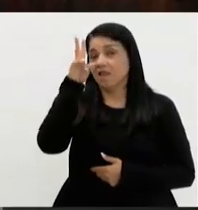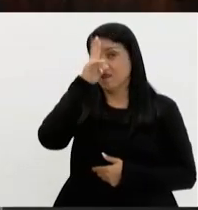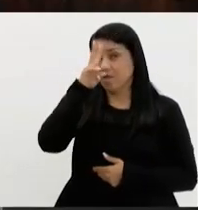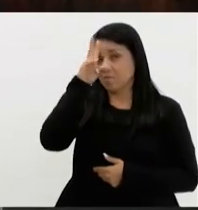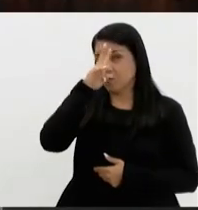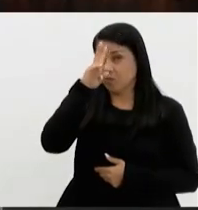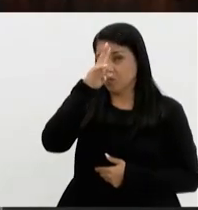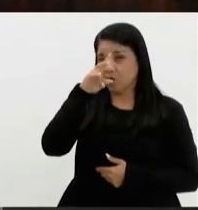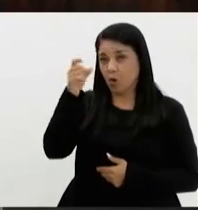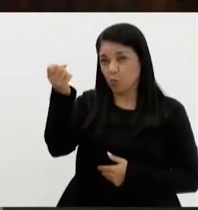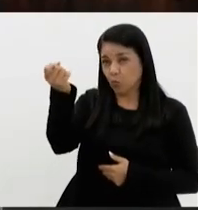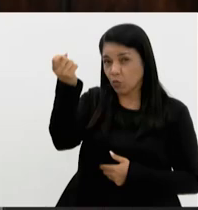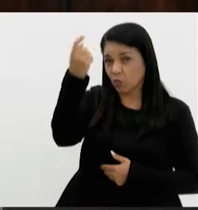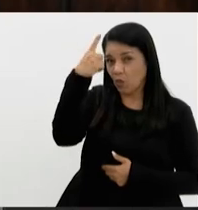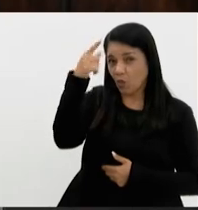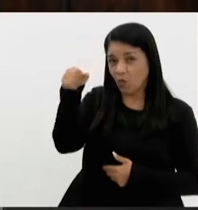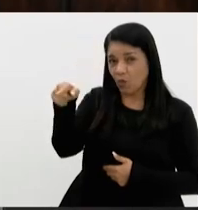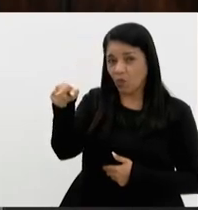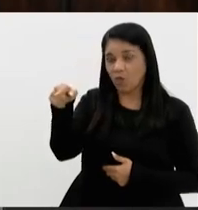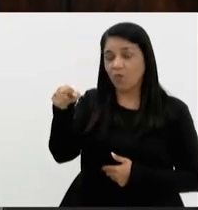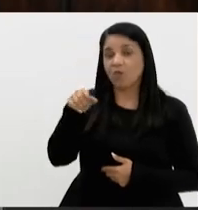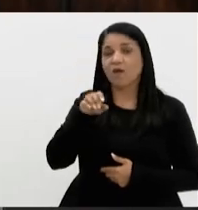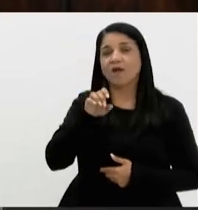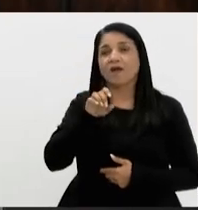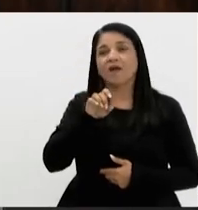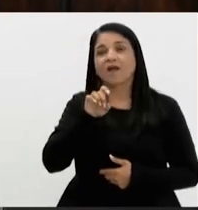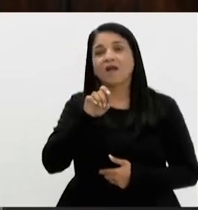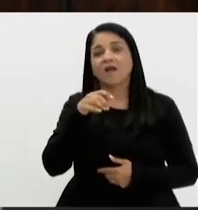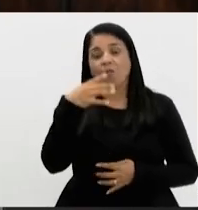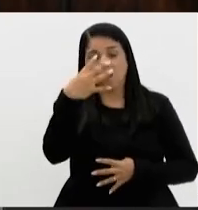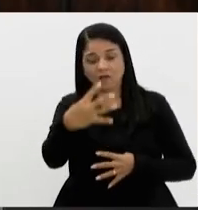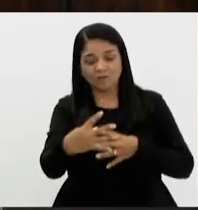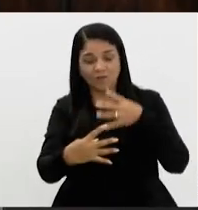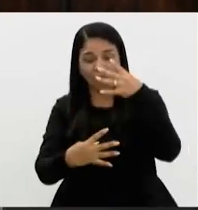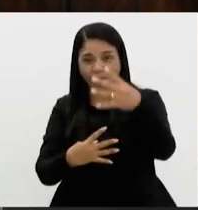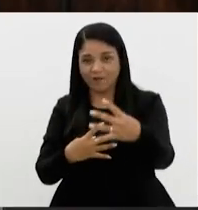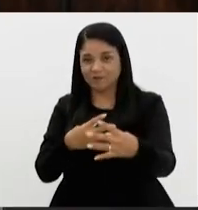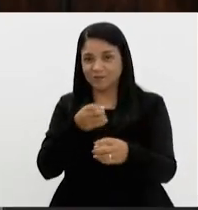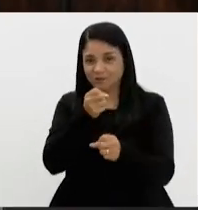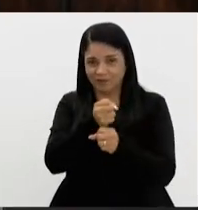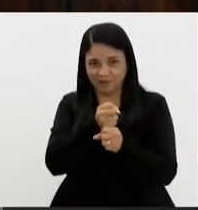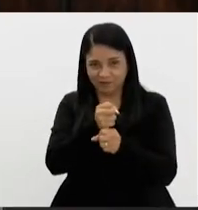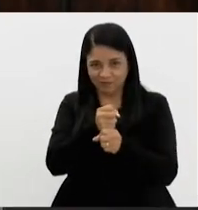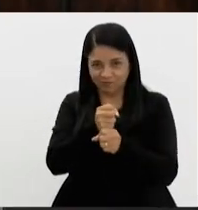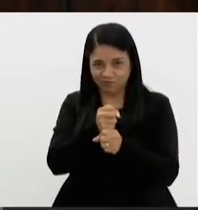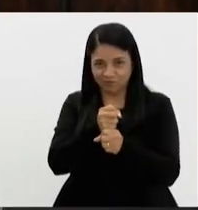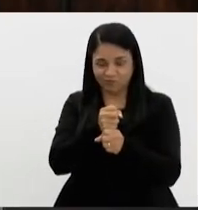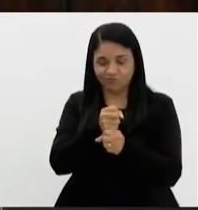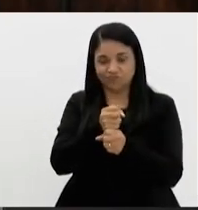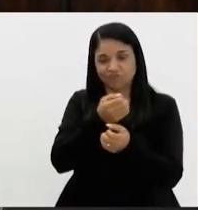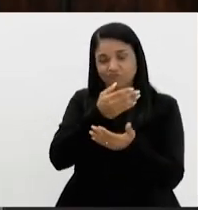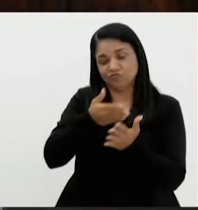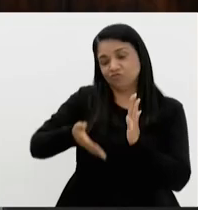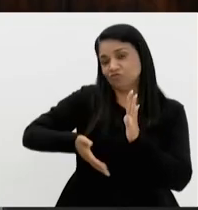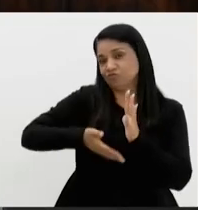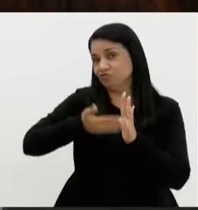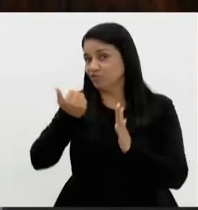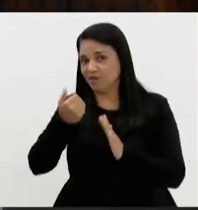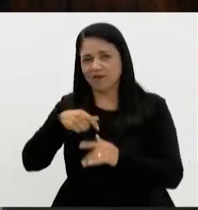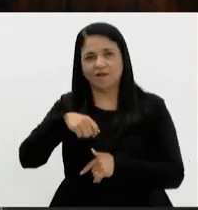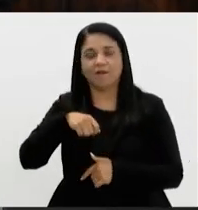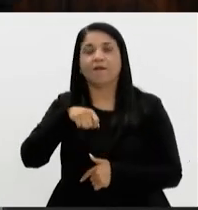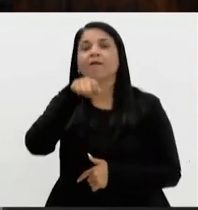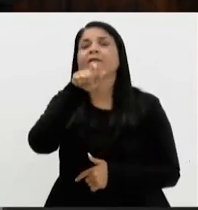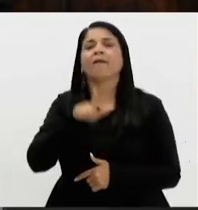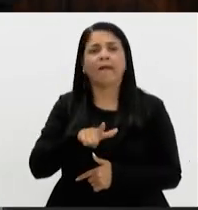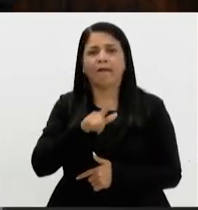benefício algo Fantástico a cada 4 anos mandar para casa quem não agiu que não governou corretamente e também Maria